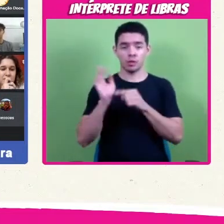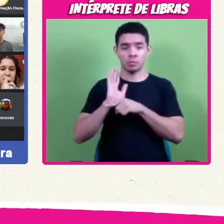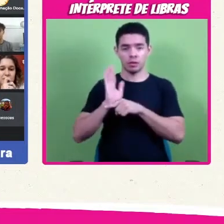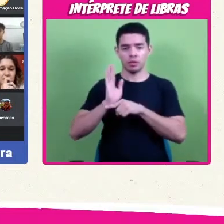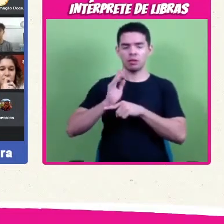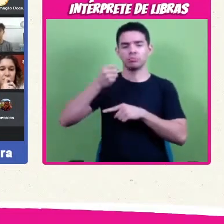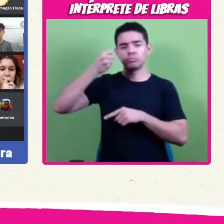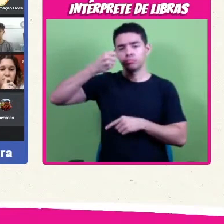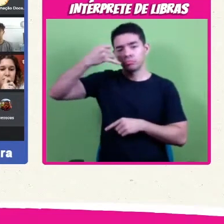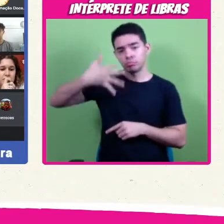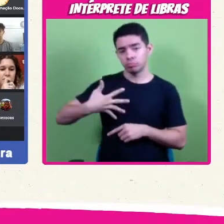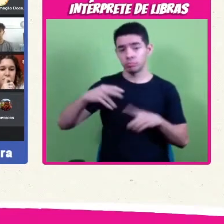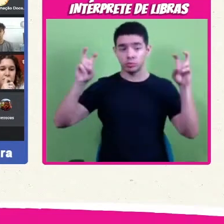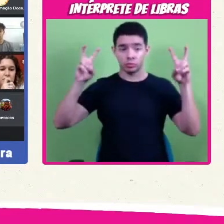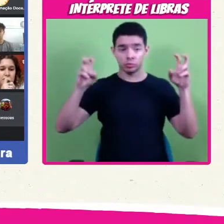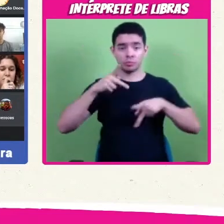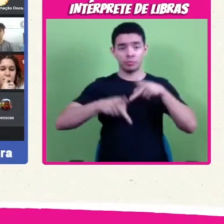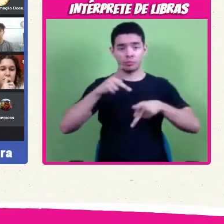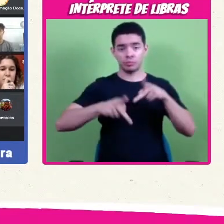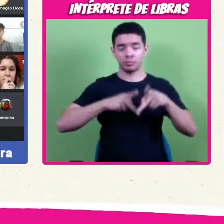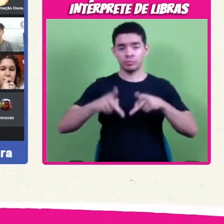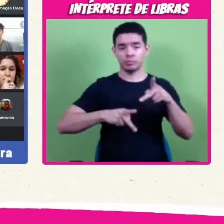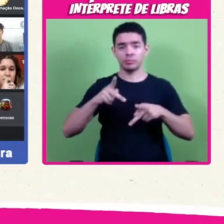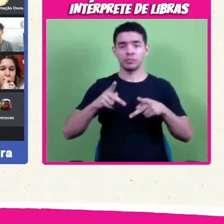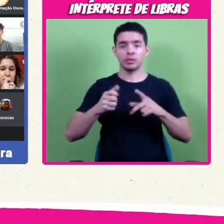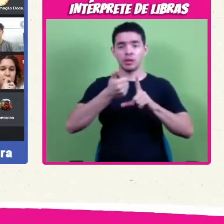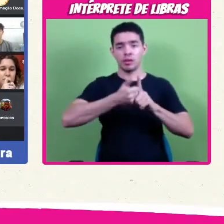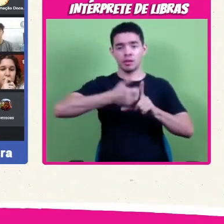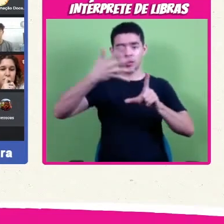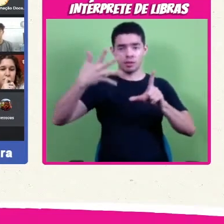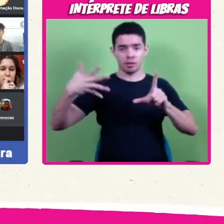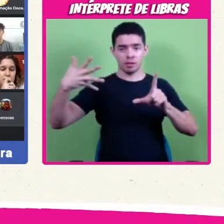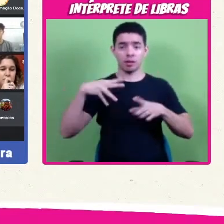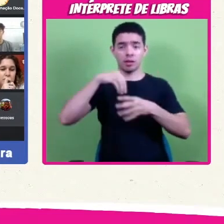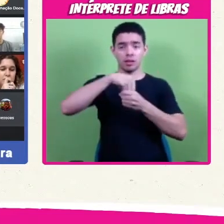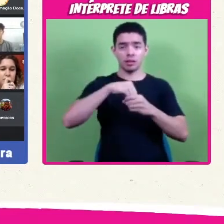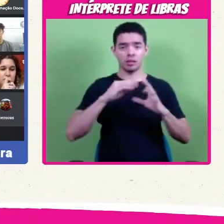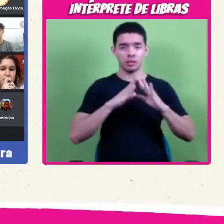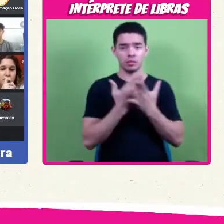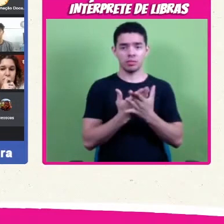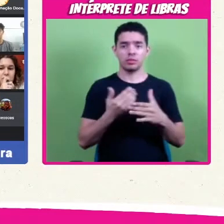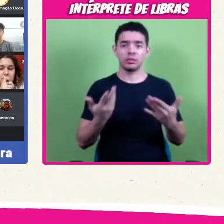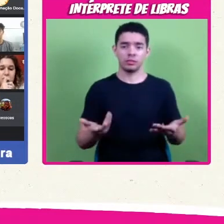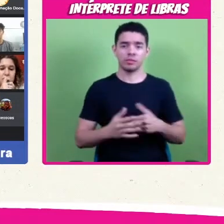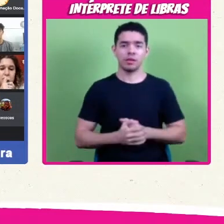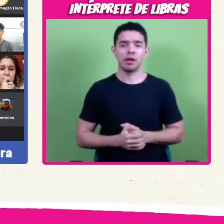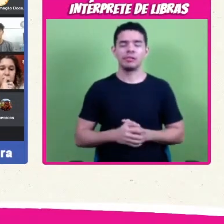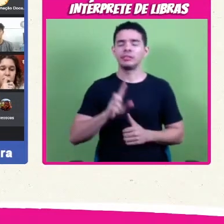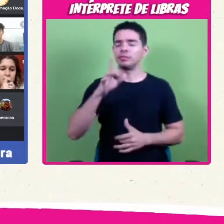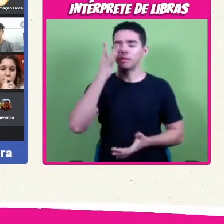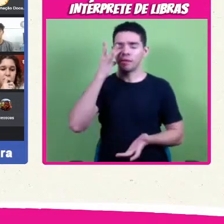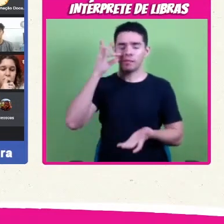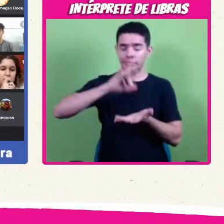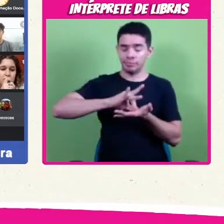sobre a população LGBTQI, AP+, dentro das escolas, né, então, essa é uma realidade que